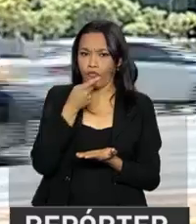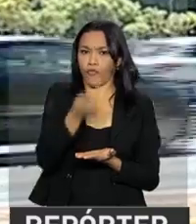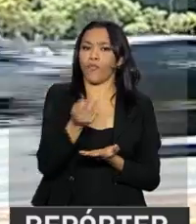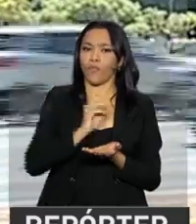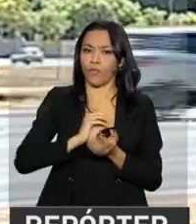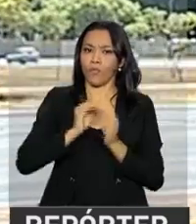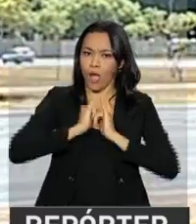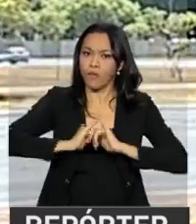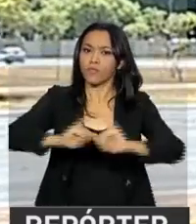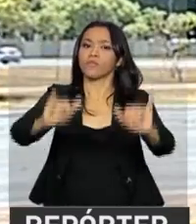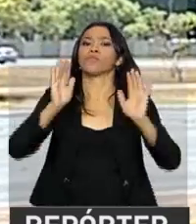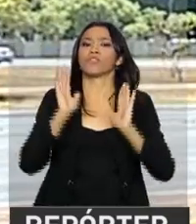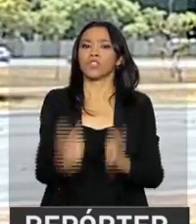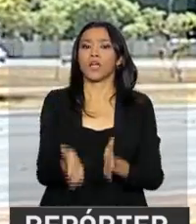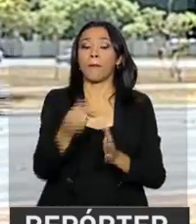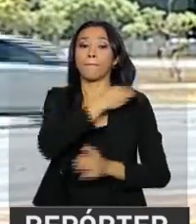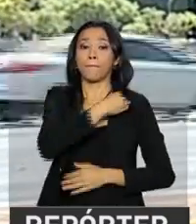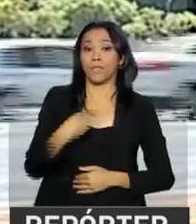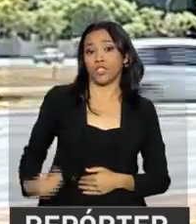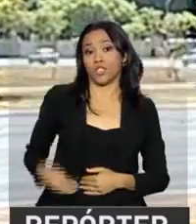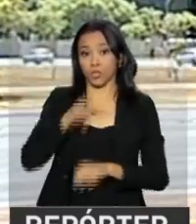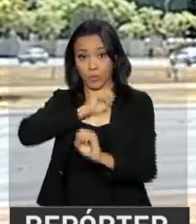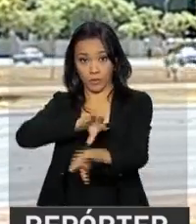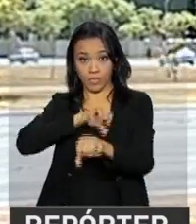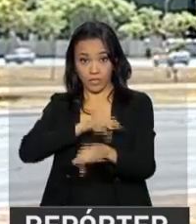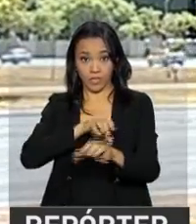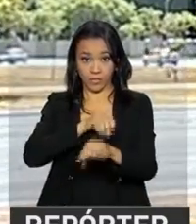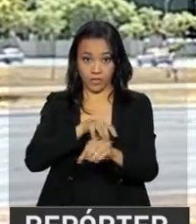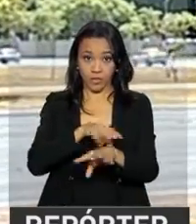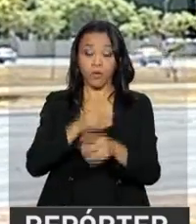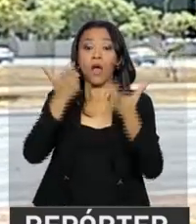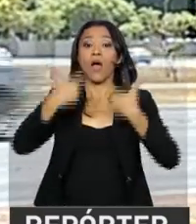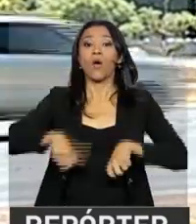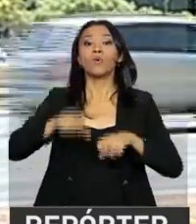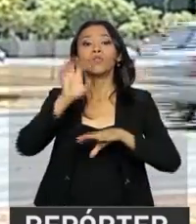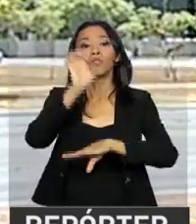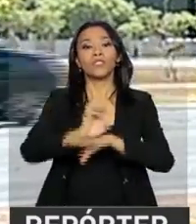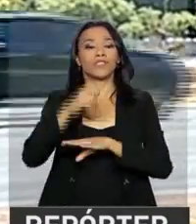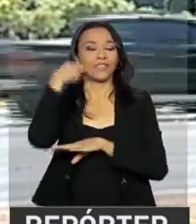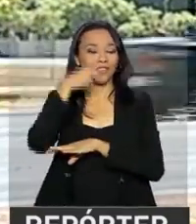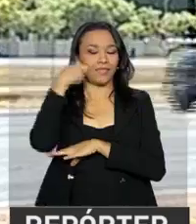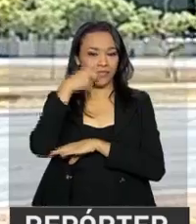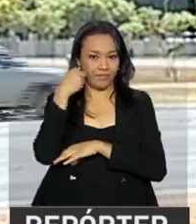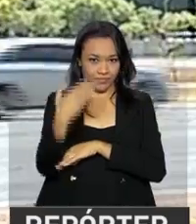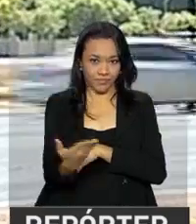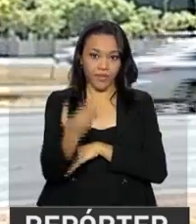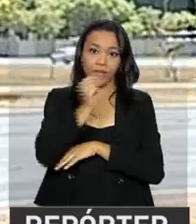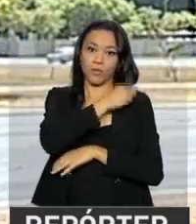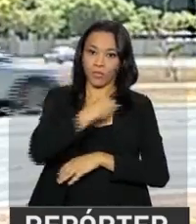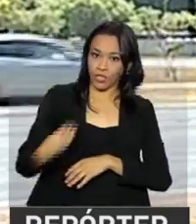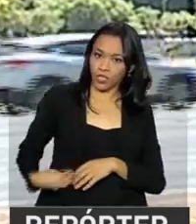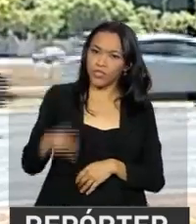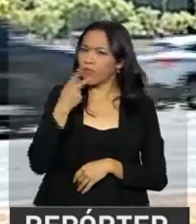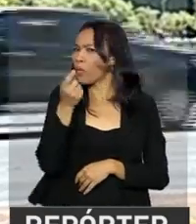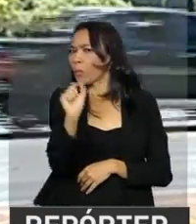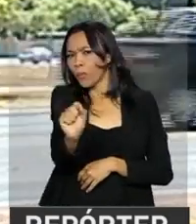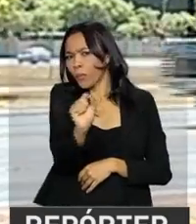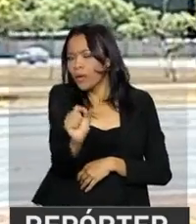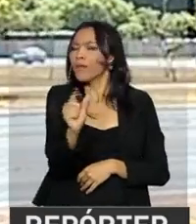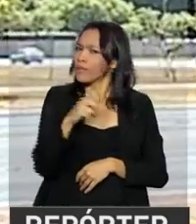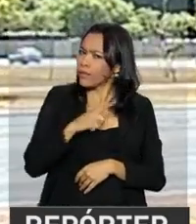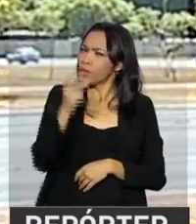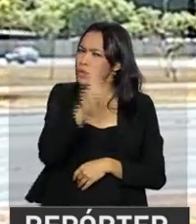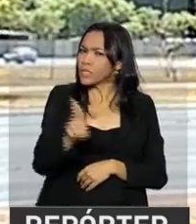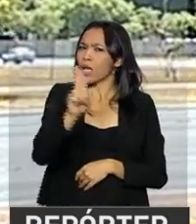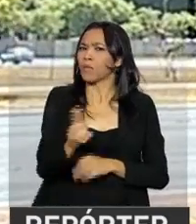semana pelo Ministro da Educação Mendonça Filho em Natal Rio Grande do Norte o ministro ressaltou que tem usado